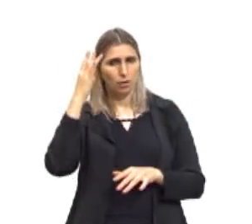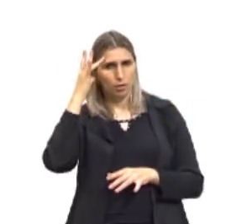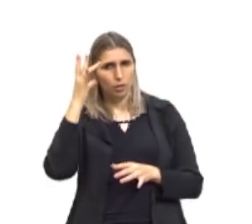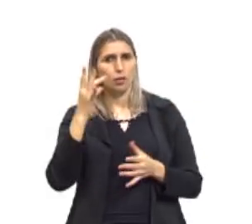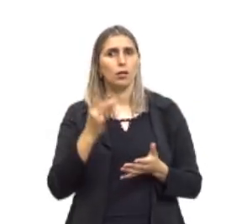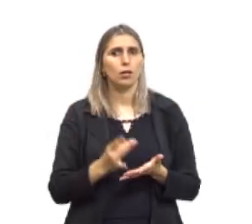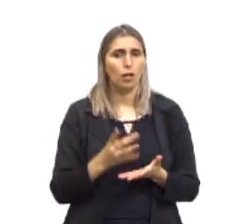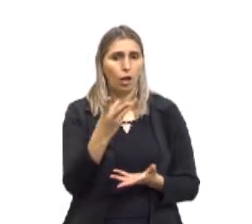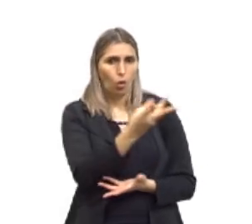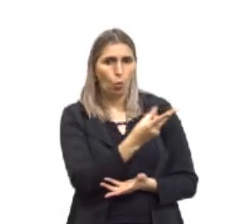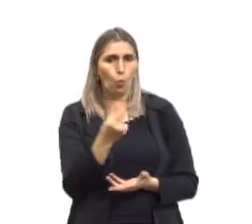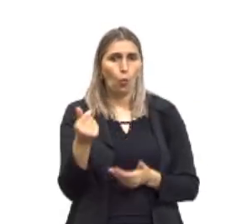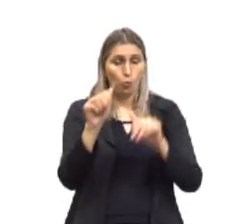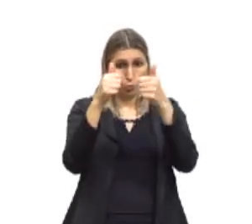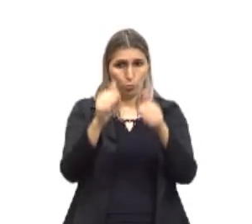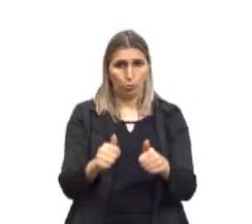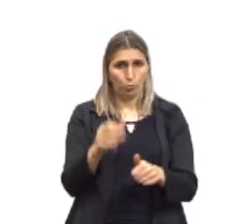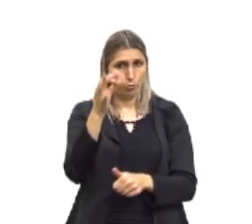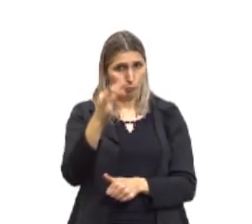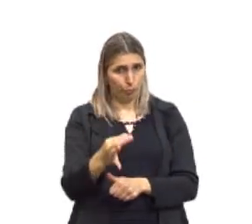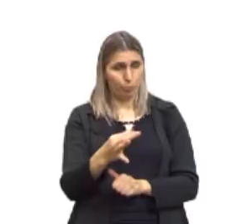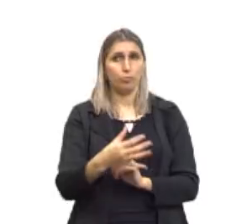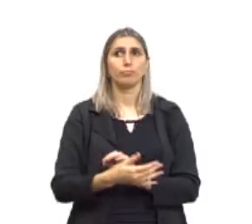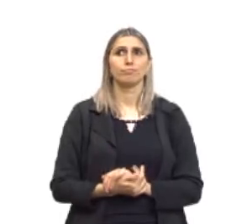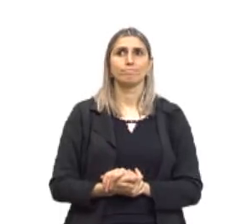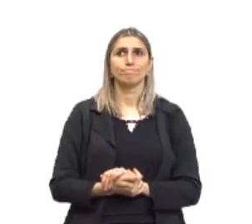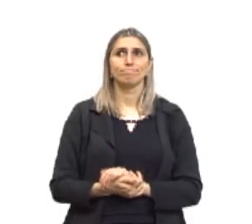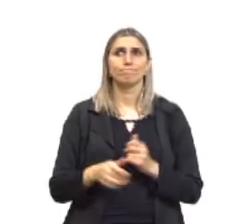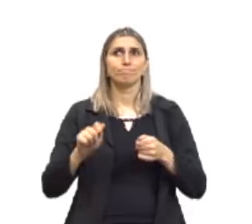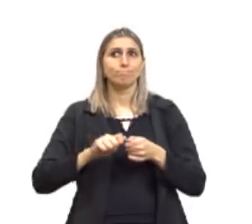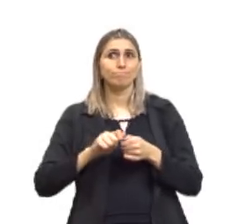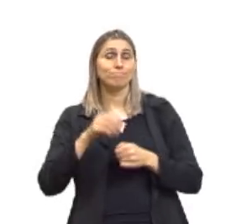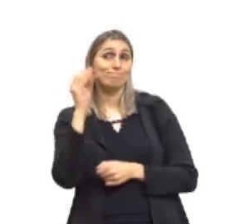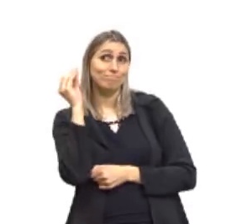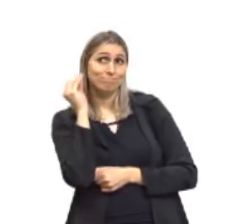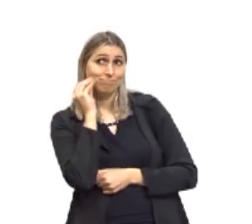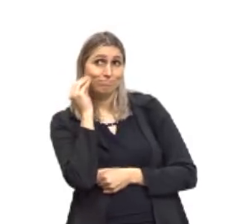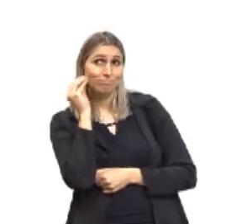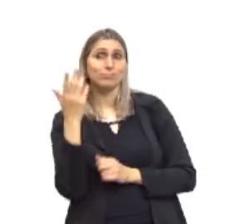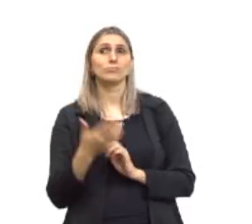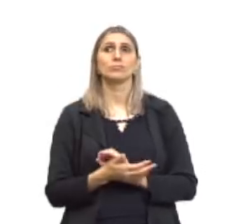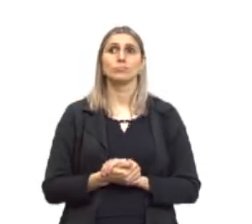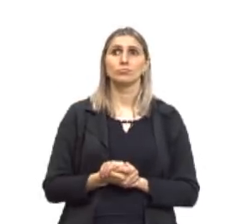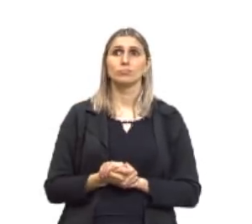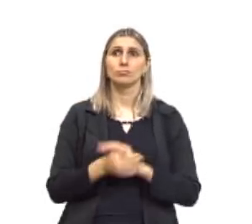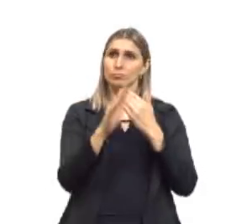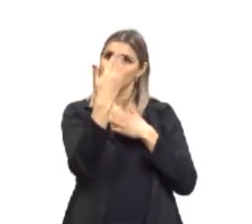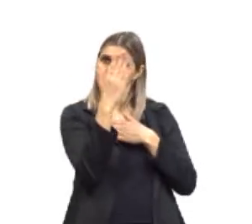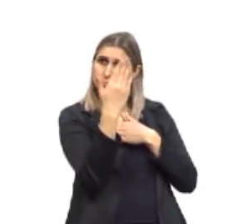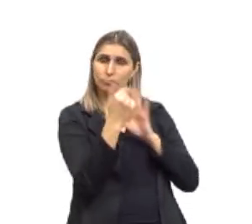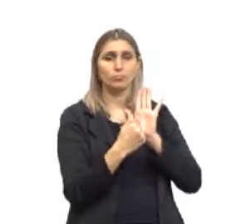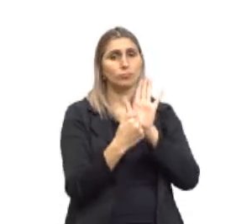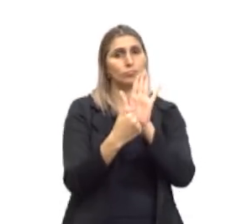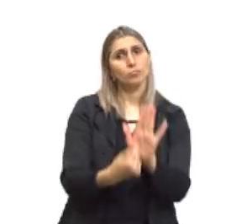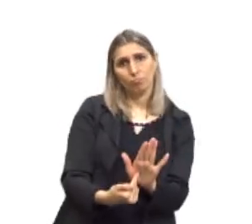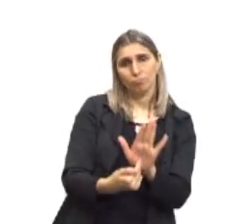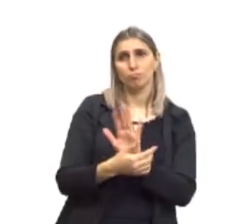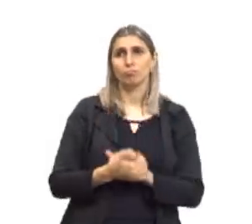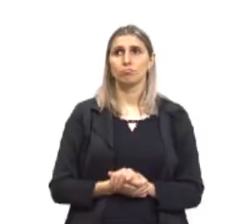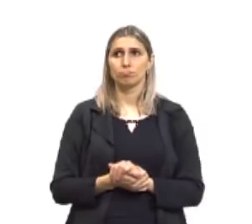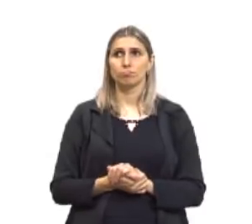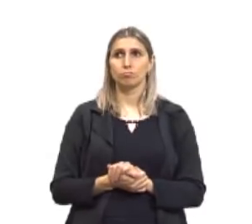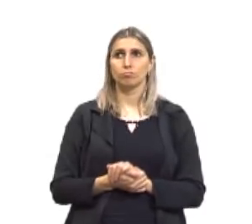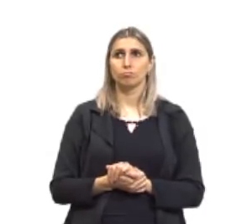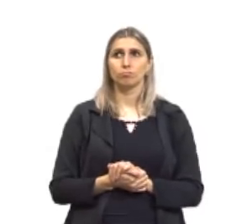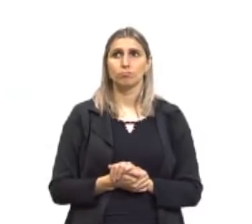quantidade que se forma de imagens, certo? A gente já fez o experimento, né? de espelhos, que mostrei para você já, né,